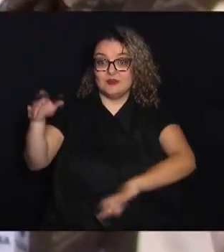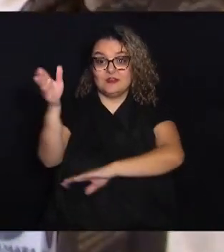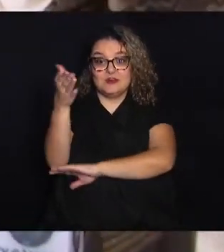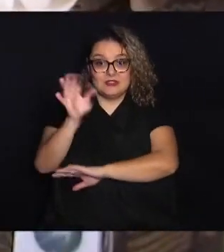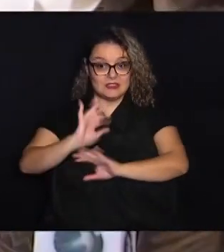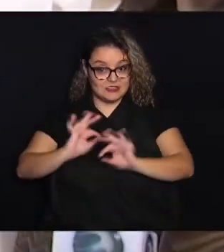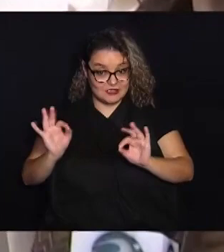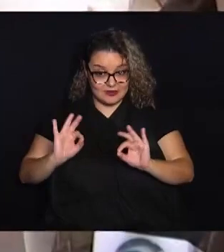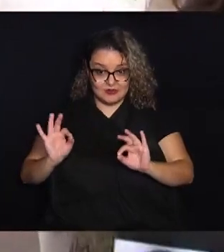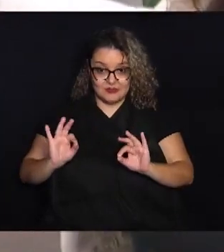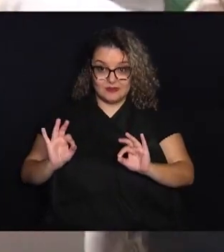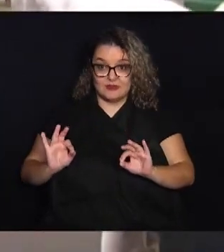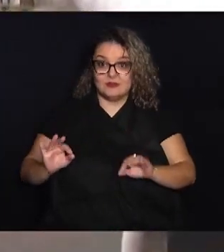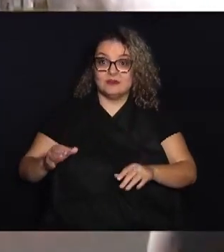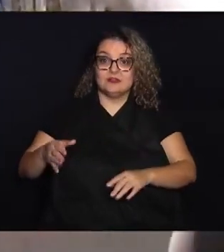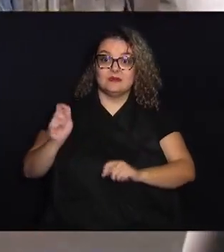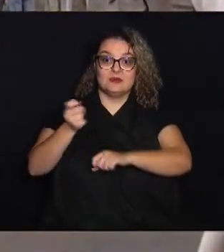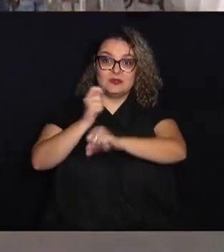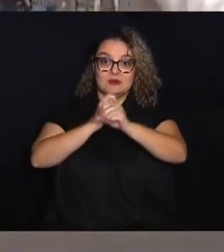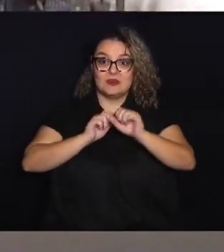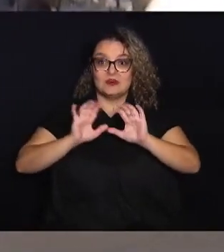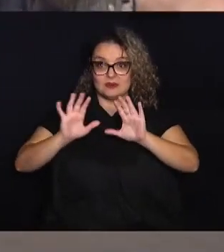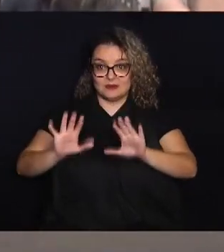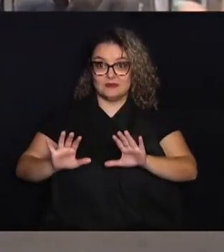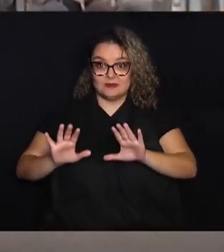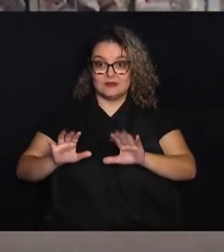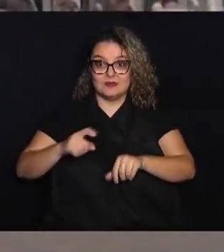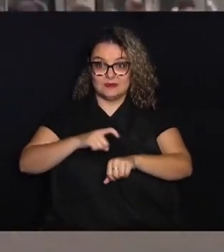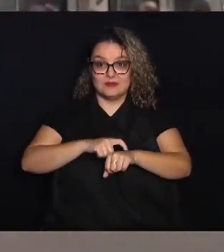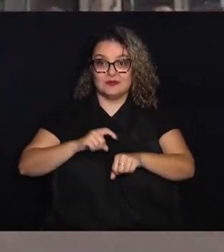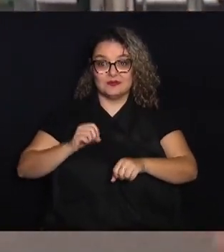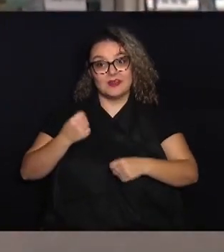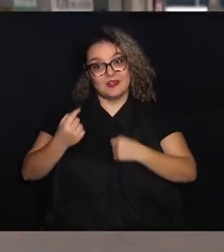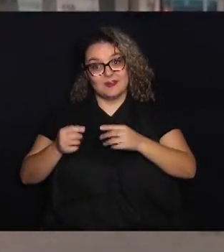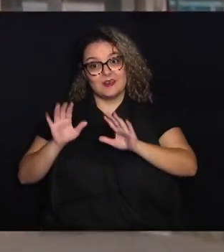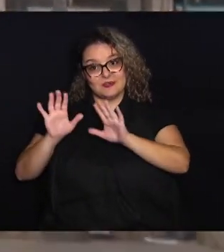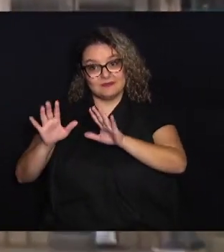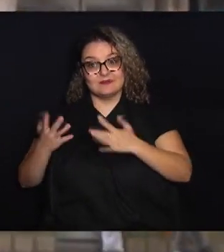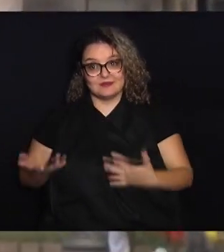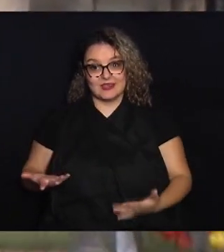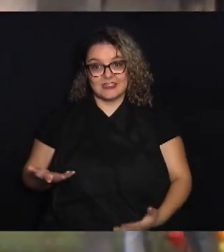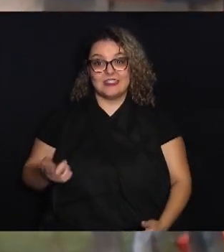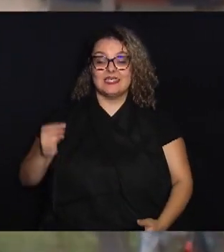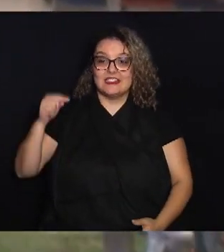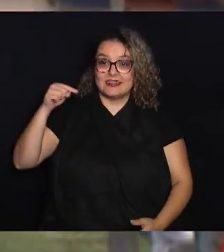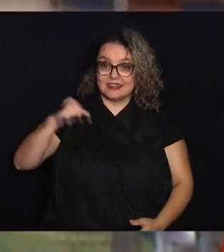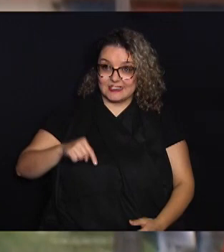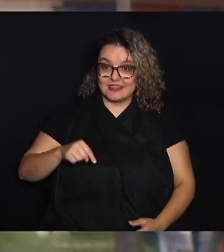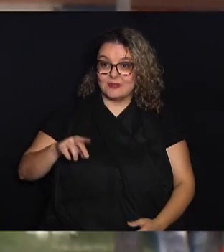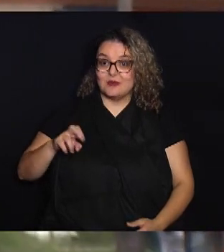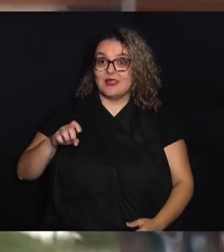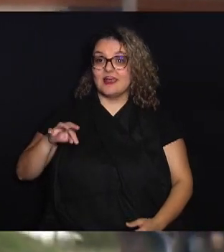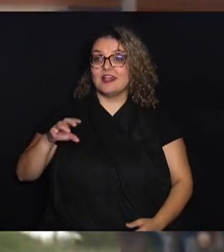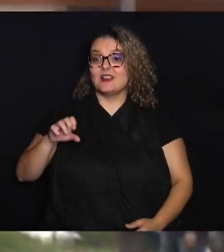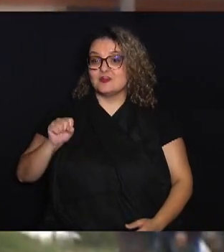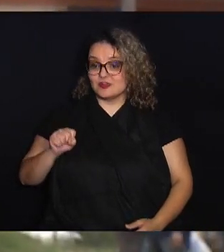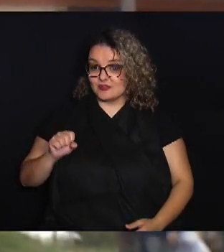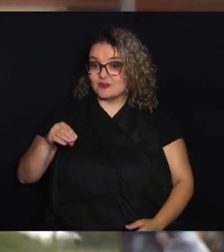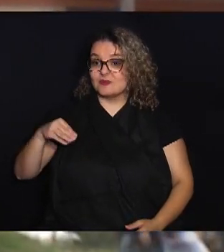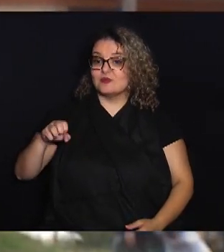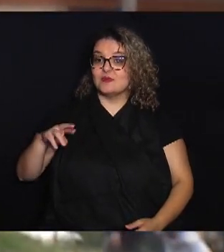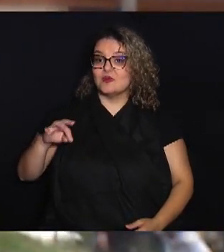parte no monumento, né? Ela está ali temporariamente, alguém colocou. E aqui estão os restos mortais do